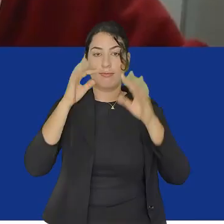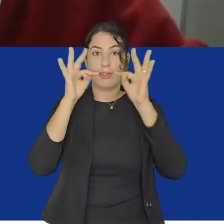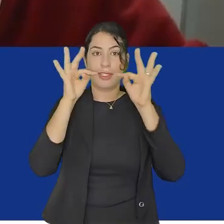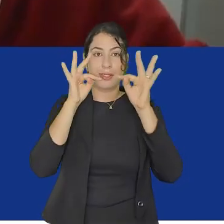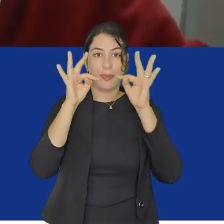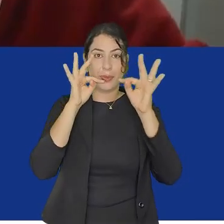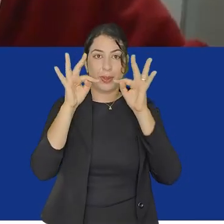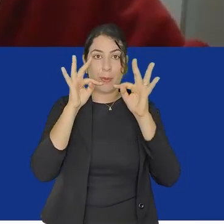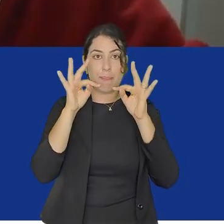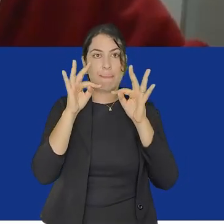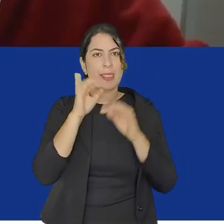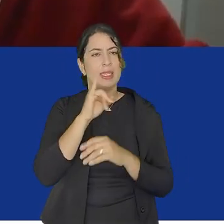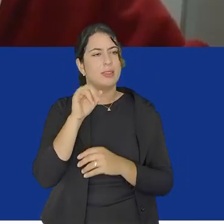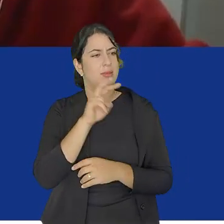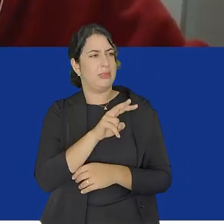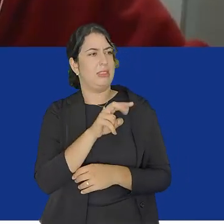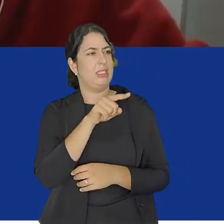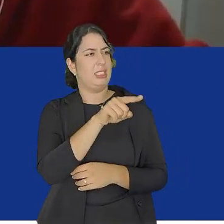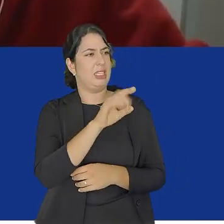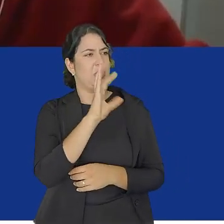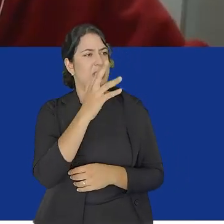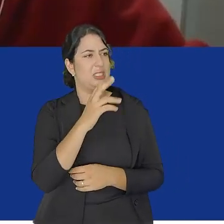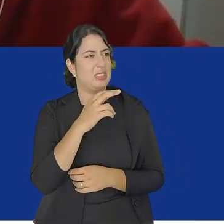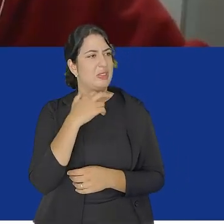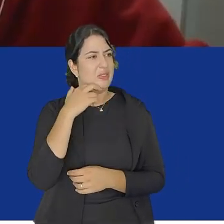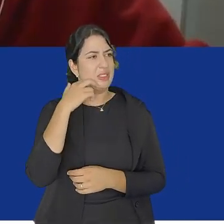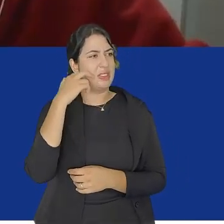você, sinaliza, puxa, eu vi ali na